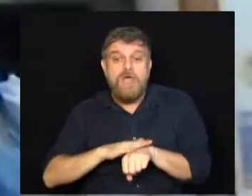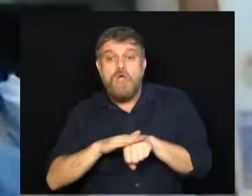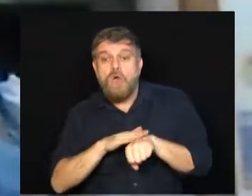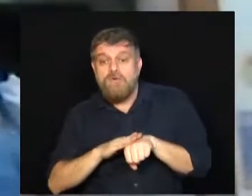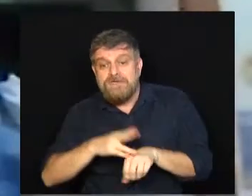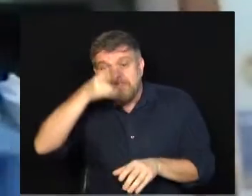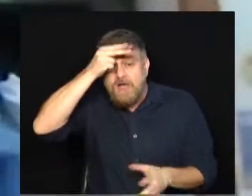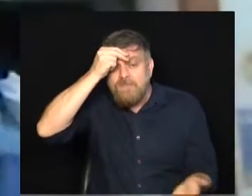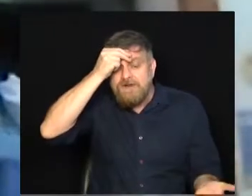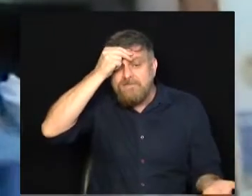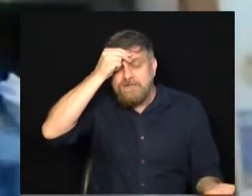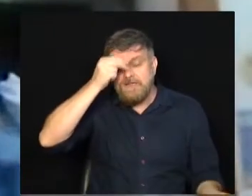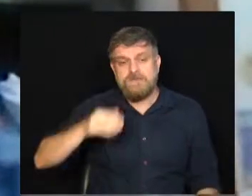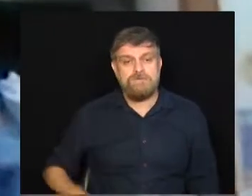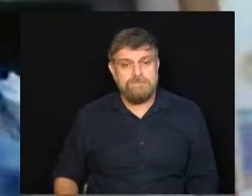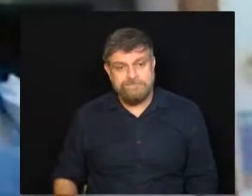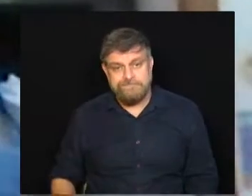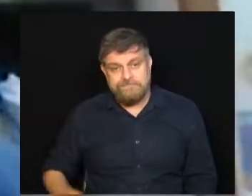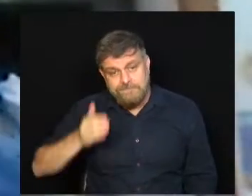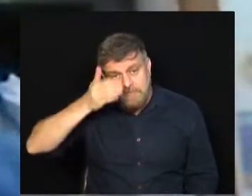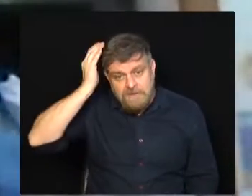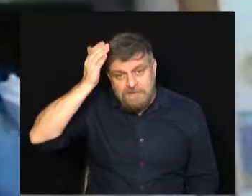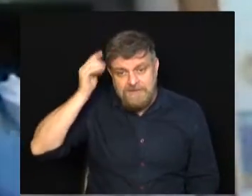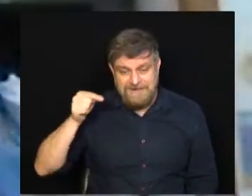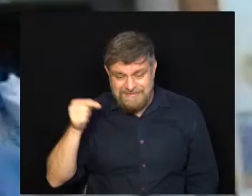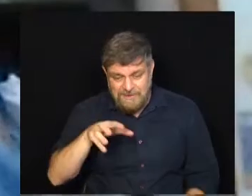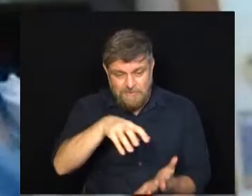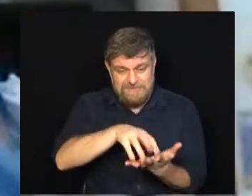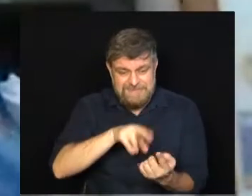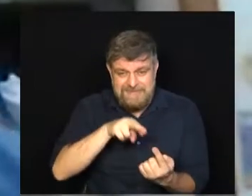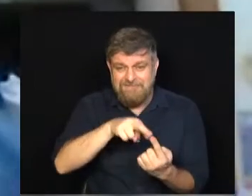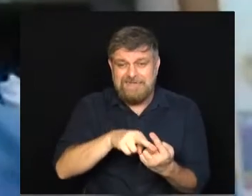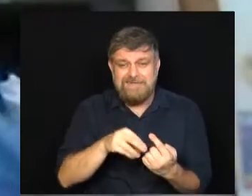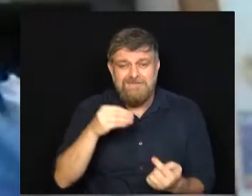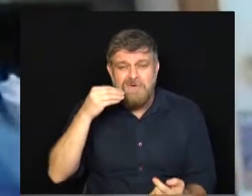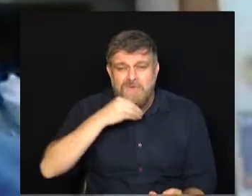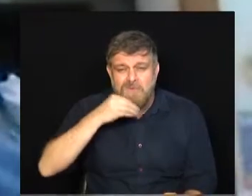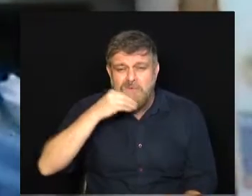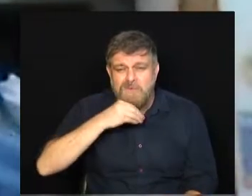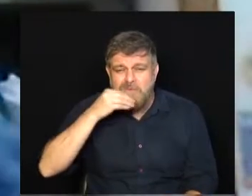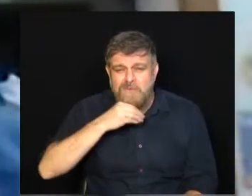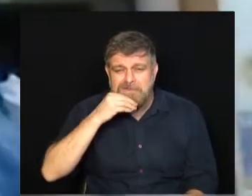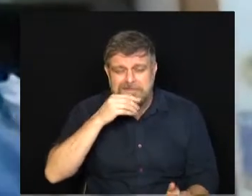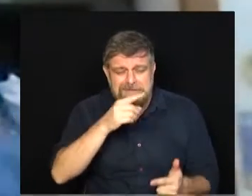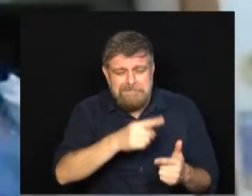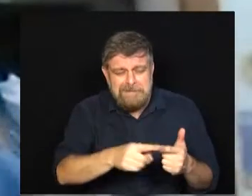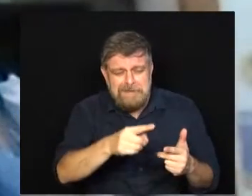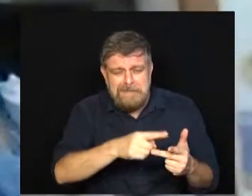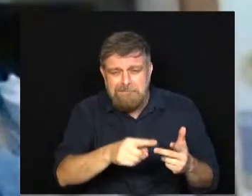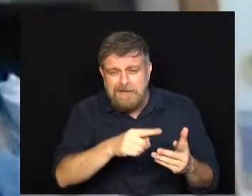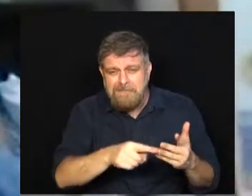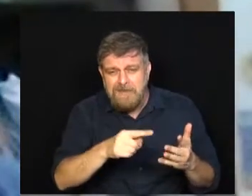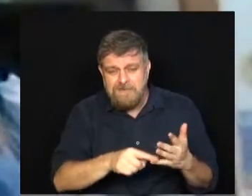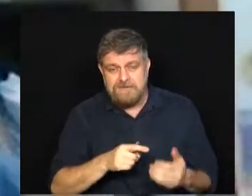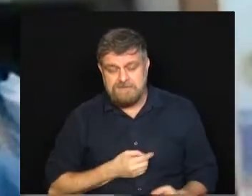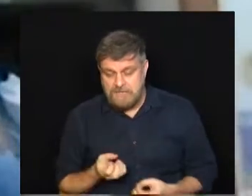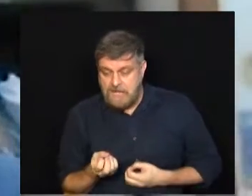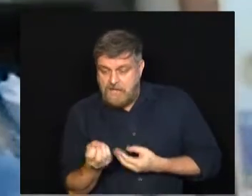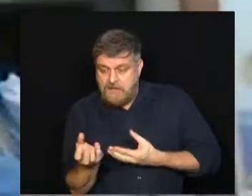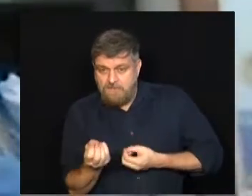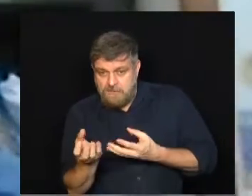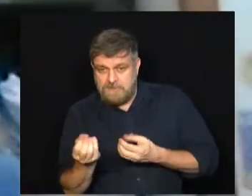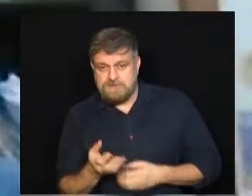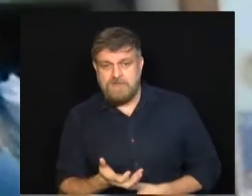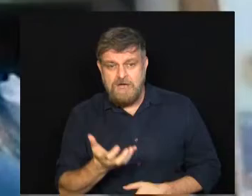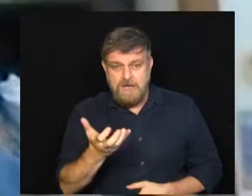que entender, houve perda de poder e acho que isso contribuiu para uma série de dificuldades. Esses dados, eu queria